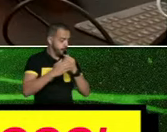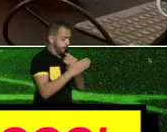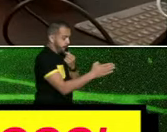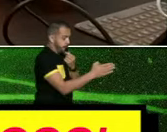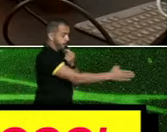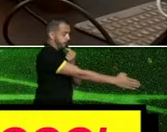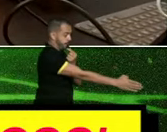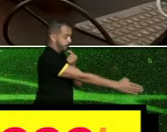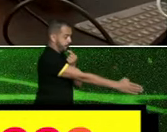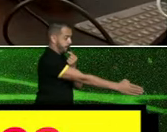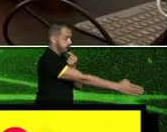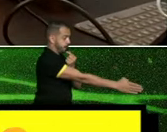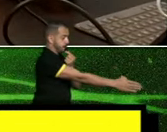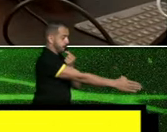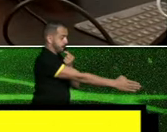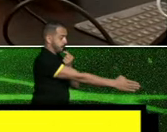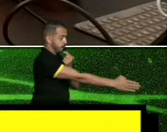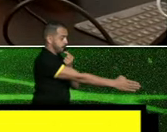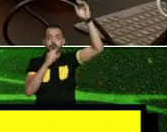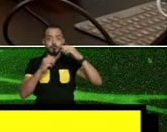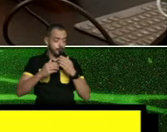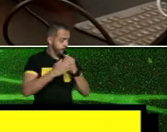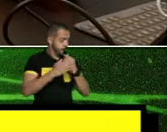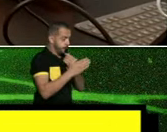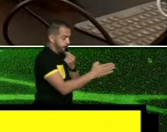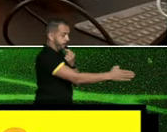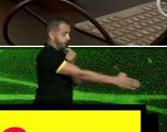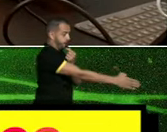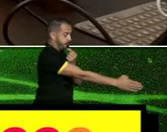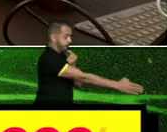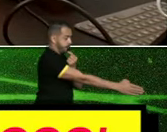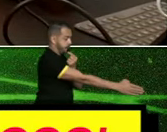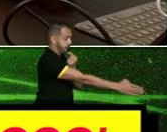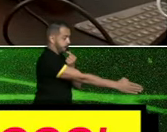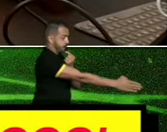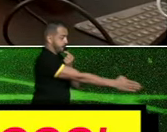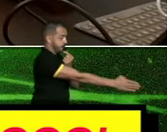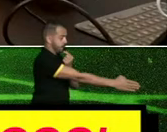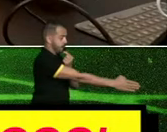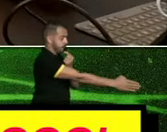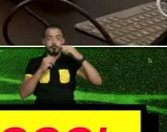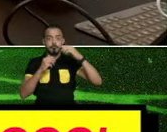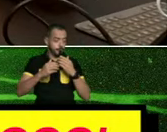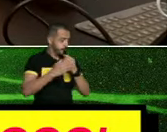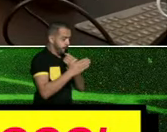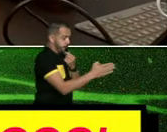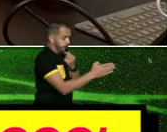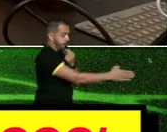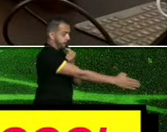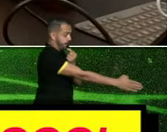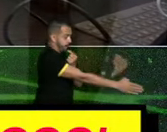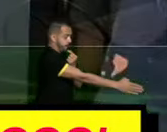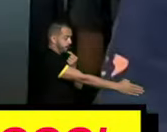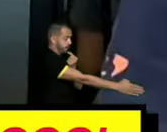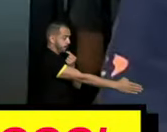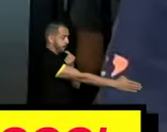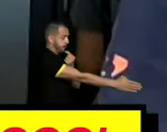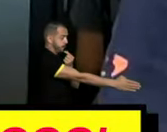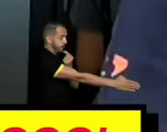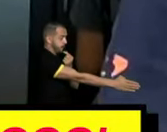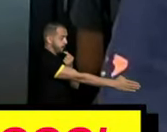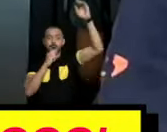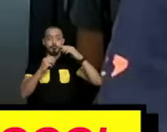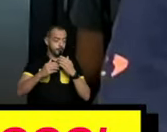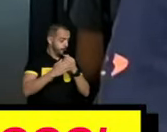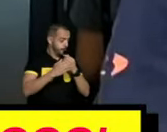né não tem braço Rafael Cabral ela morreu no fundo das redes pro Vira Virou do Galo